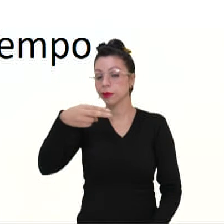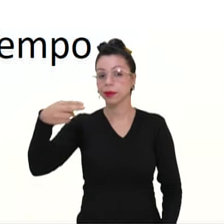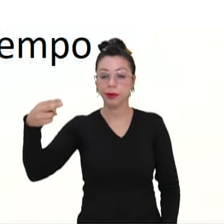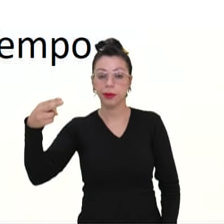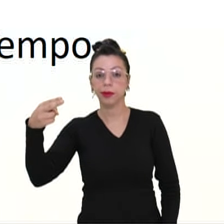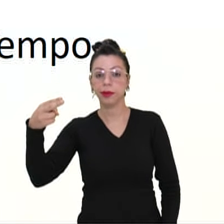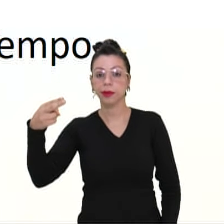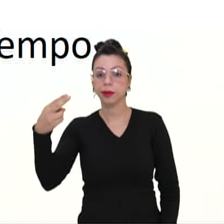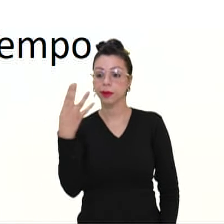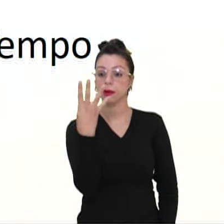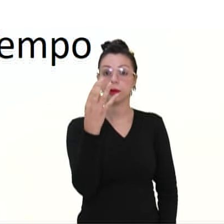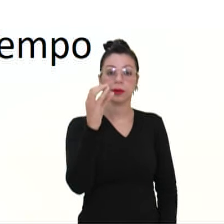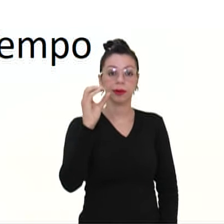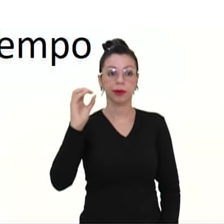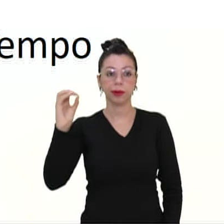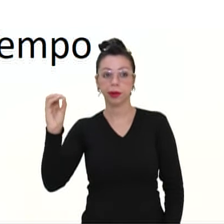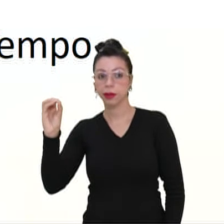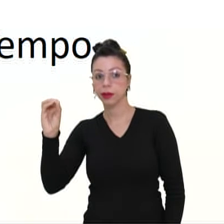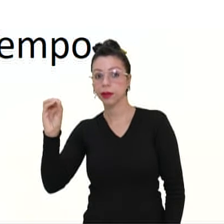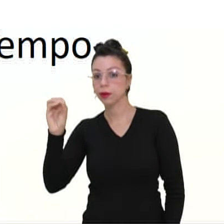a 400 mil